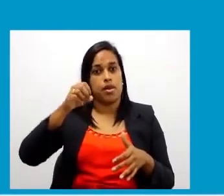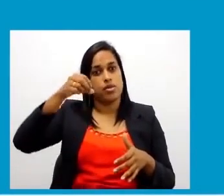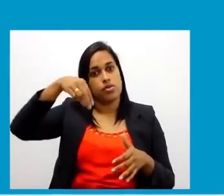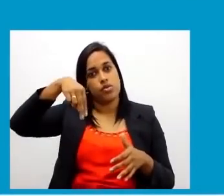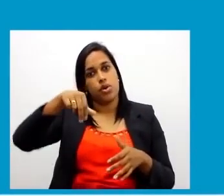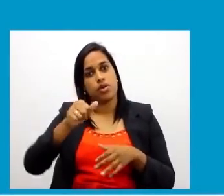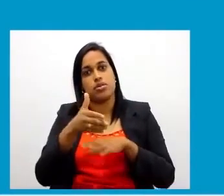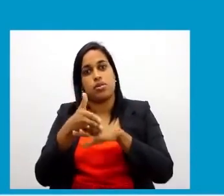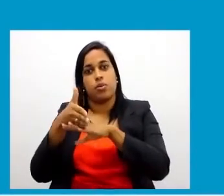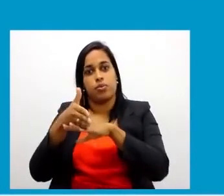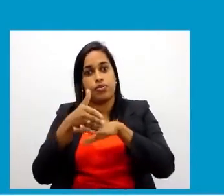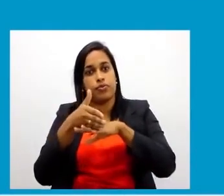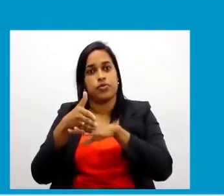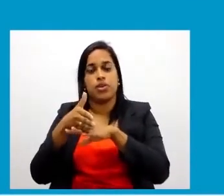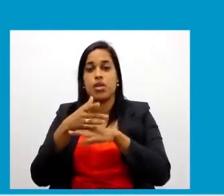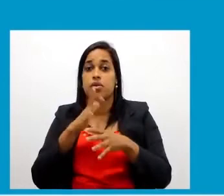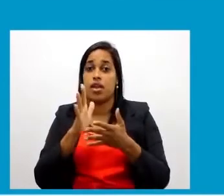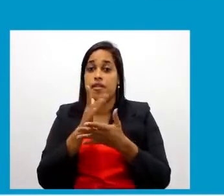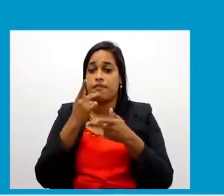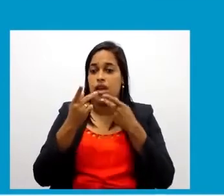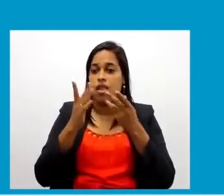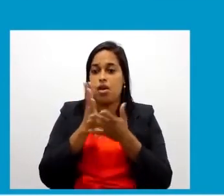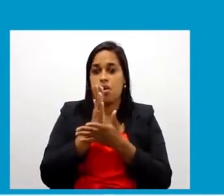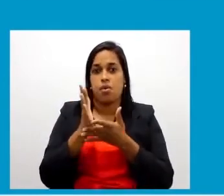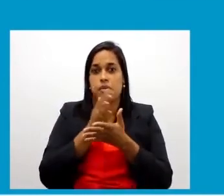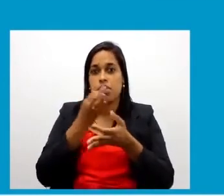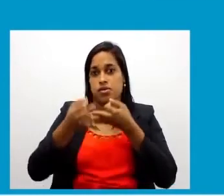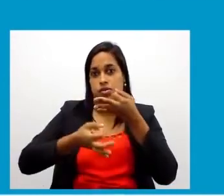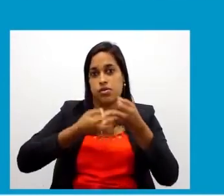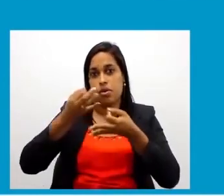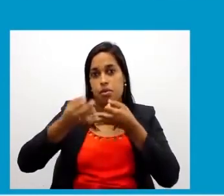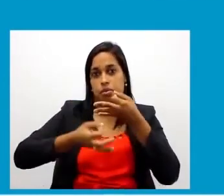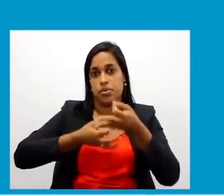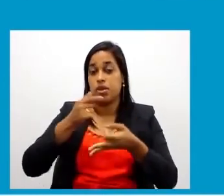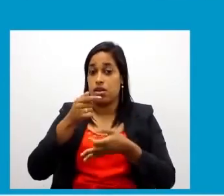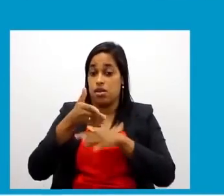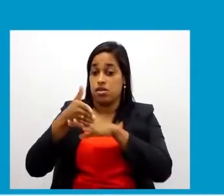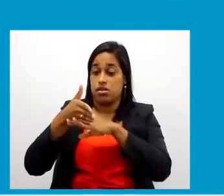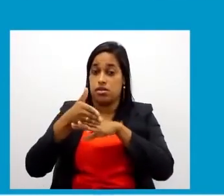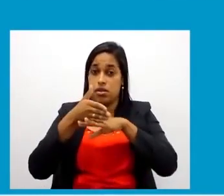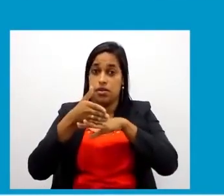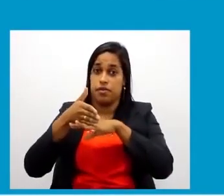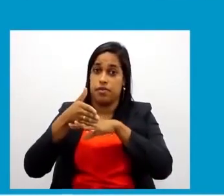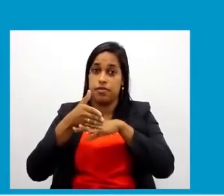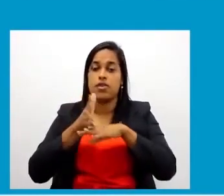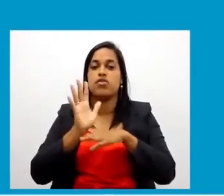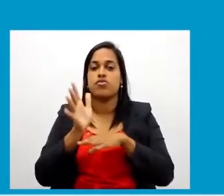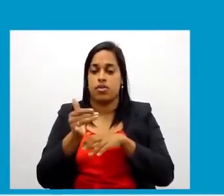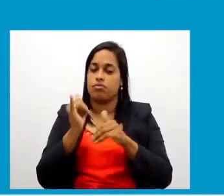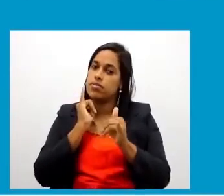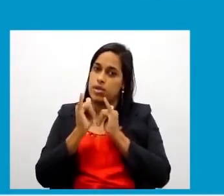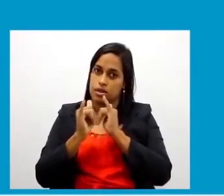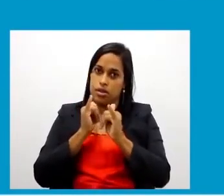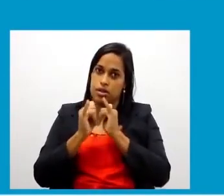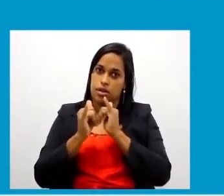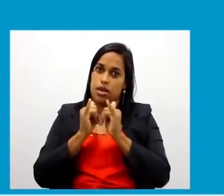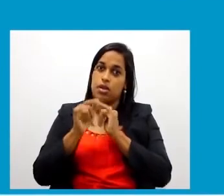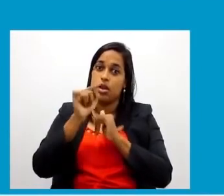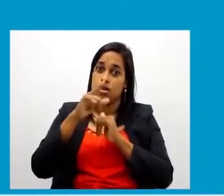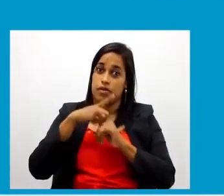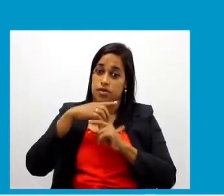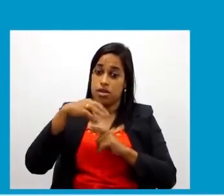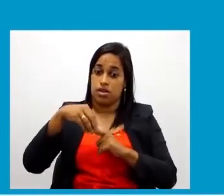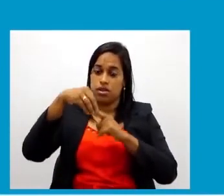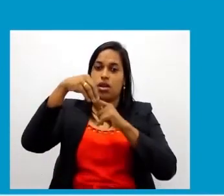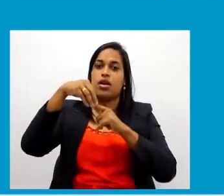revista interna de uma emissora de TV e dá dicas de como... Vejam, ele gravou esse vídeo e está disponível na internet. Você